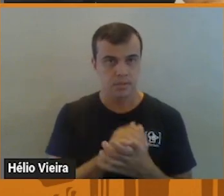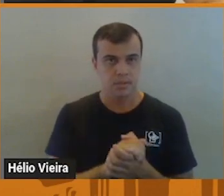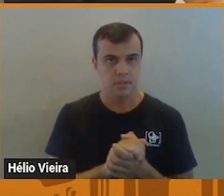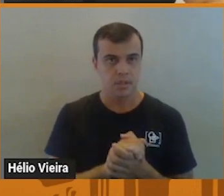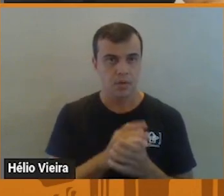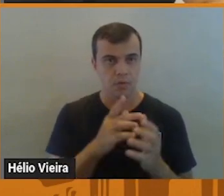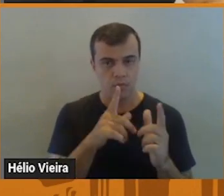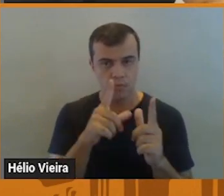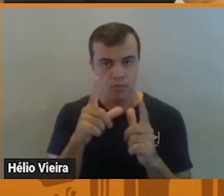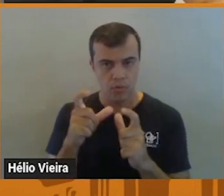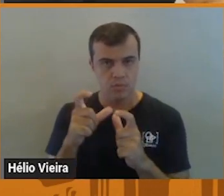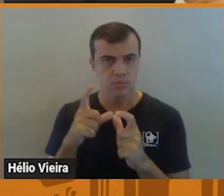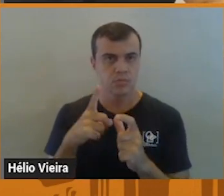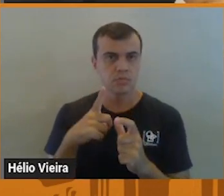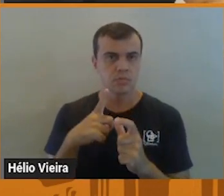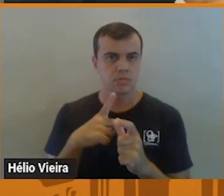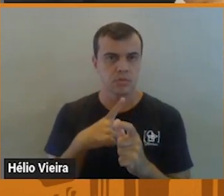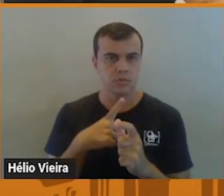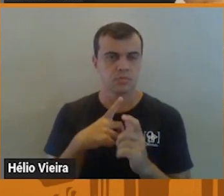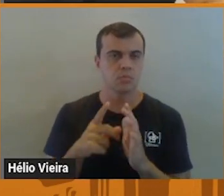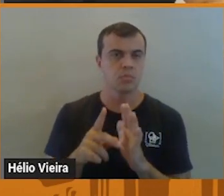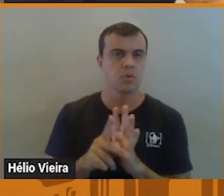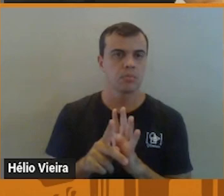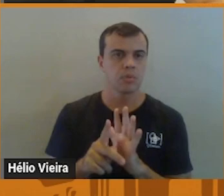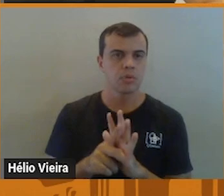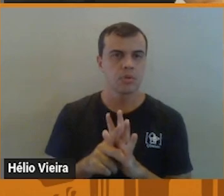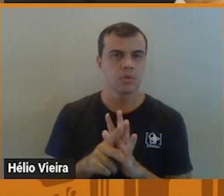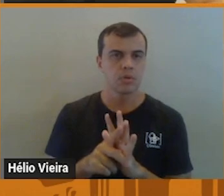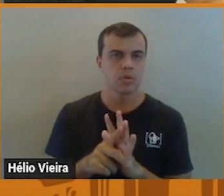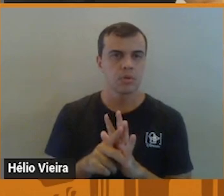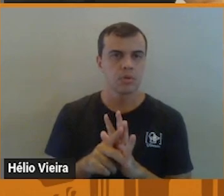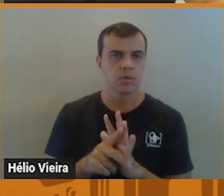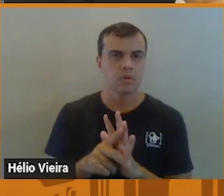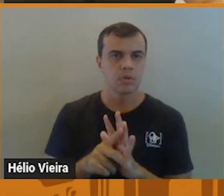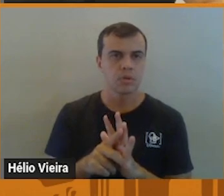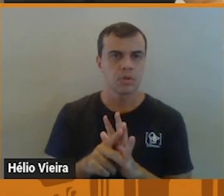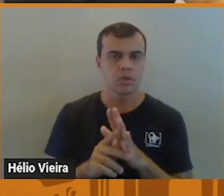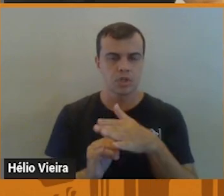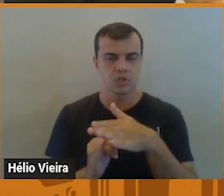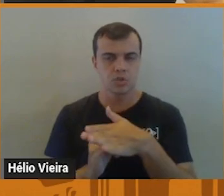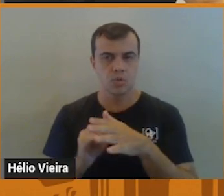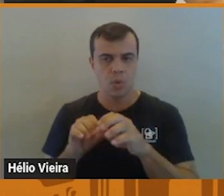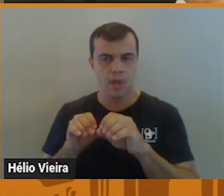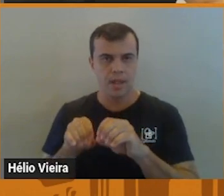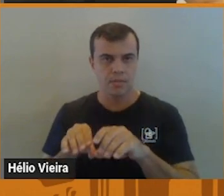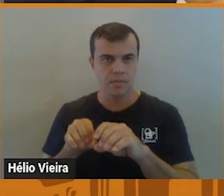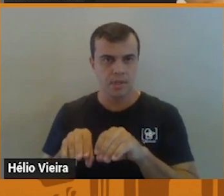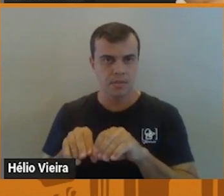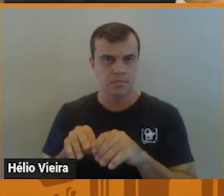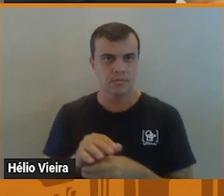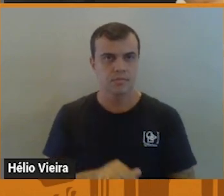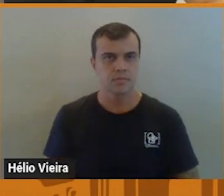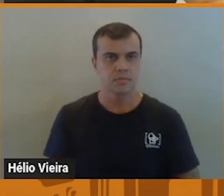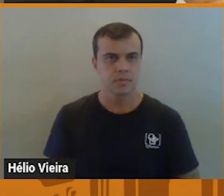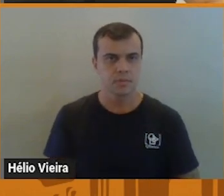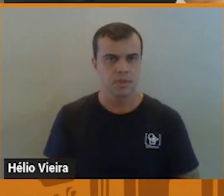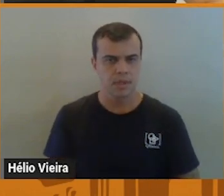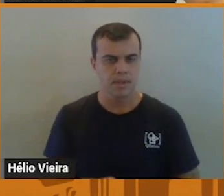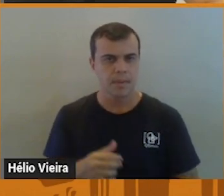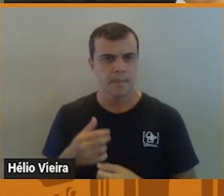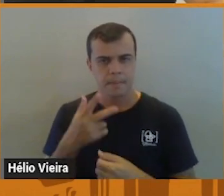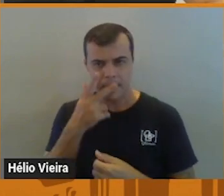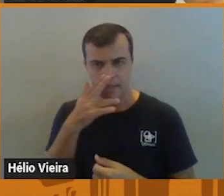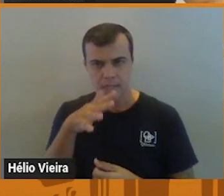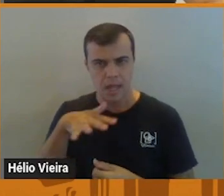fotos que são tiradas do Instituto de Educação, que é bem próximo também da